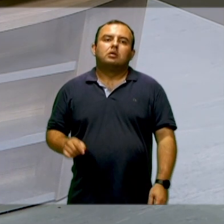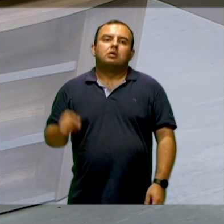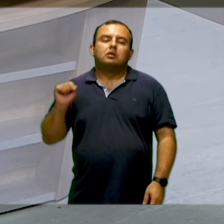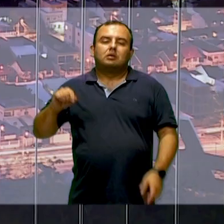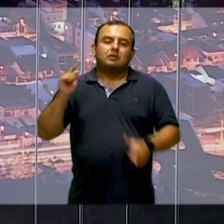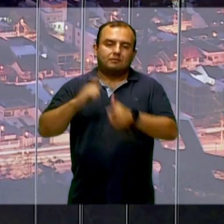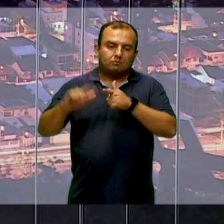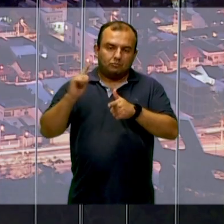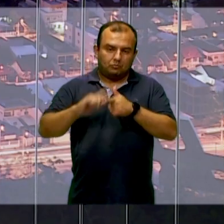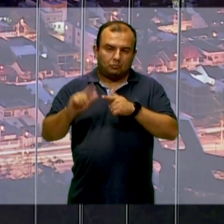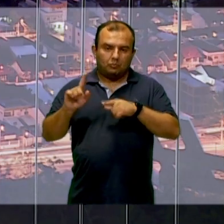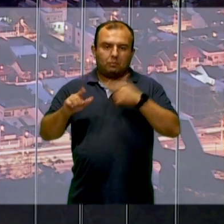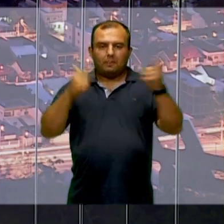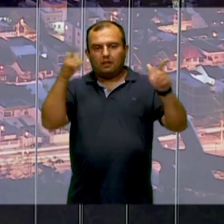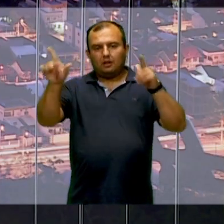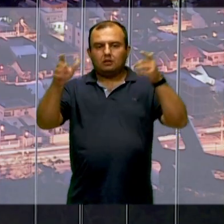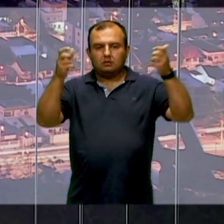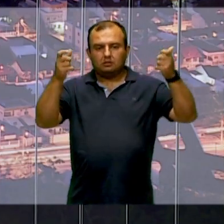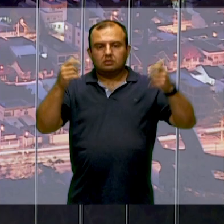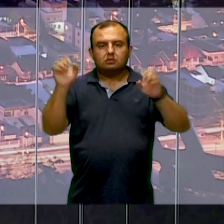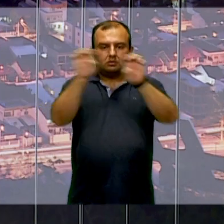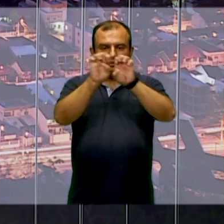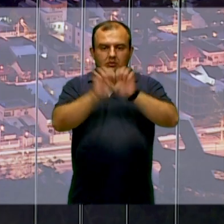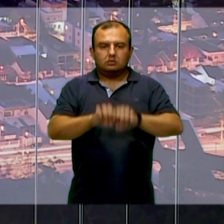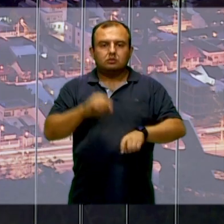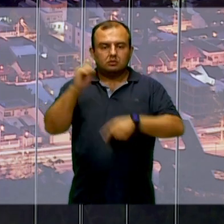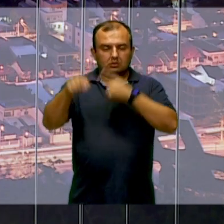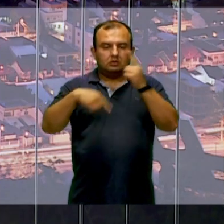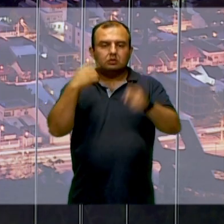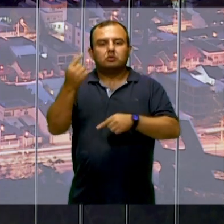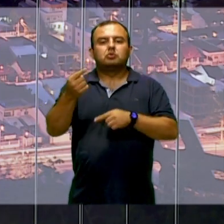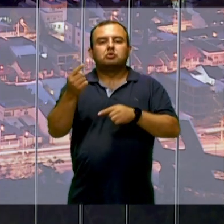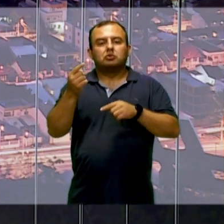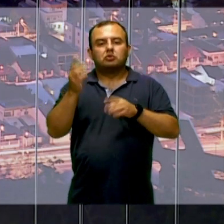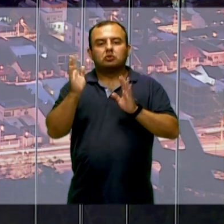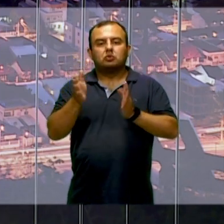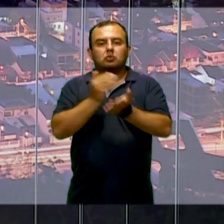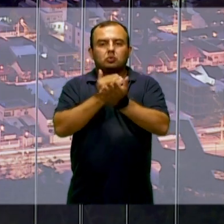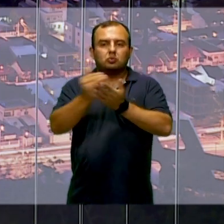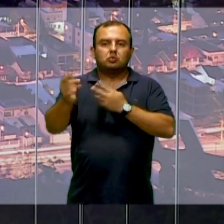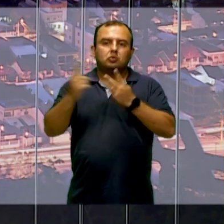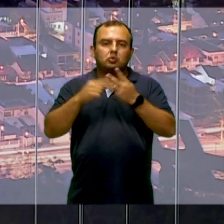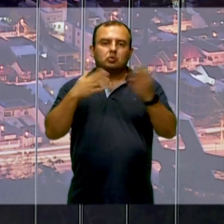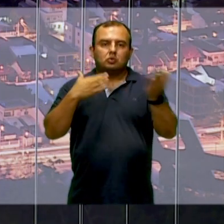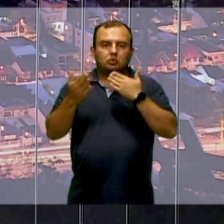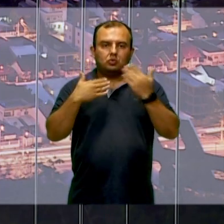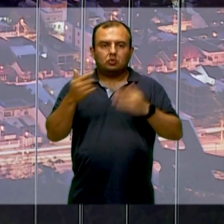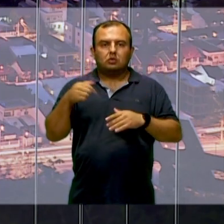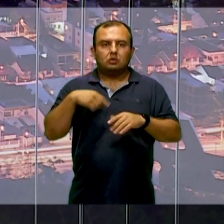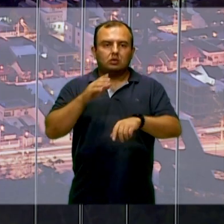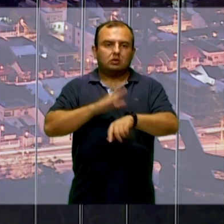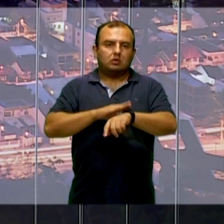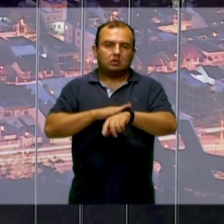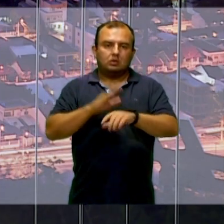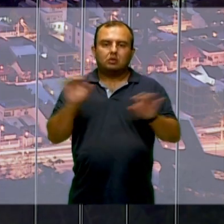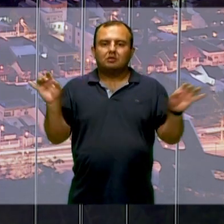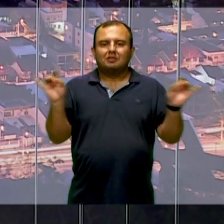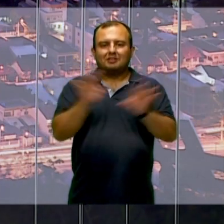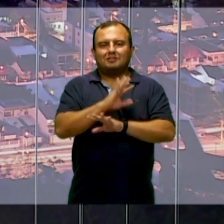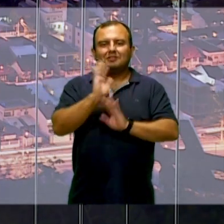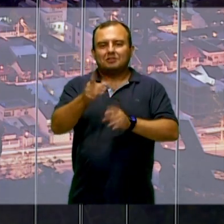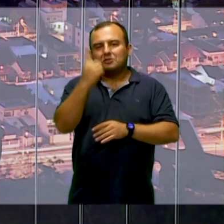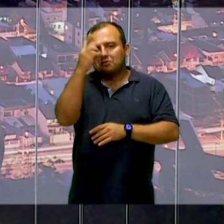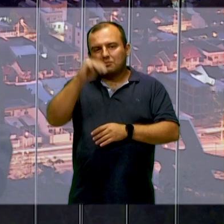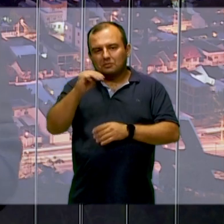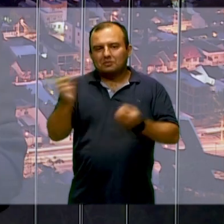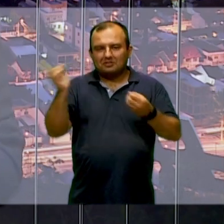esse problema e tantos outros de estrutura, a gente vai abordar já no início do segundo bloco, porque nosso primeiro bloco já foi. É só